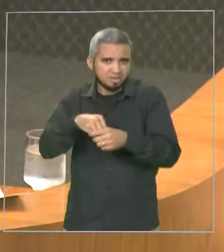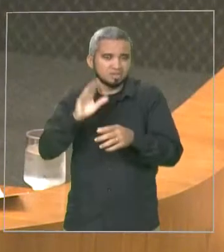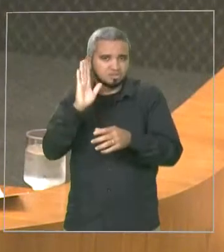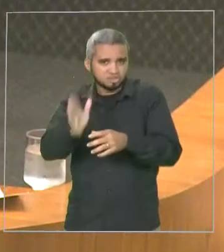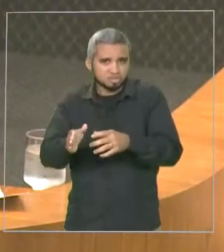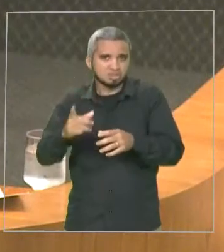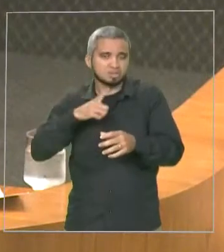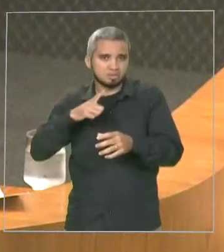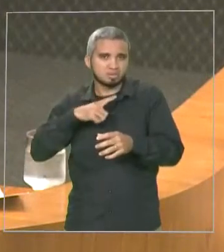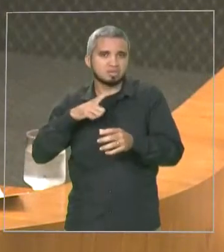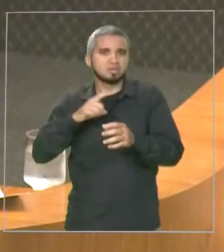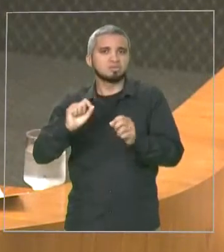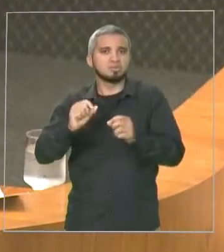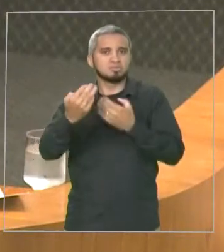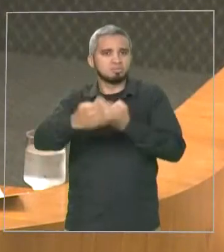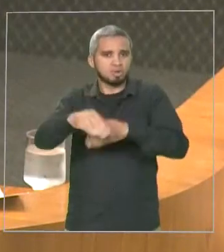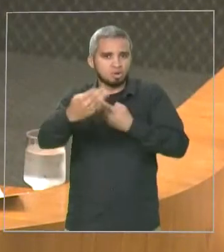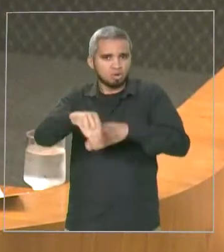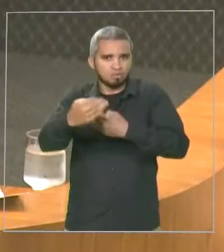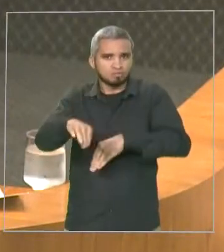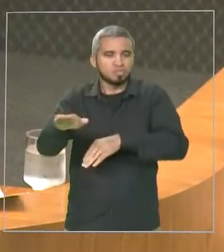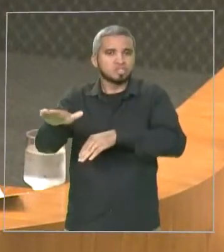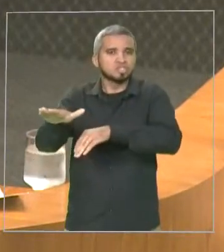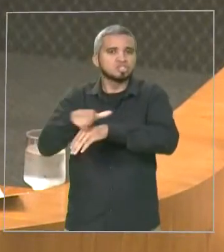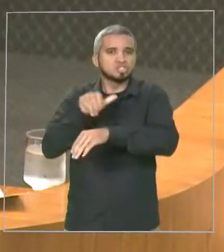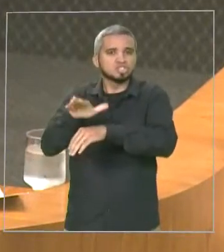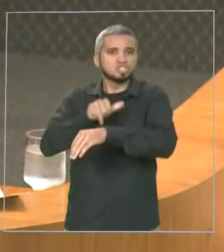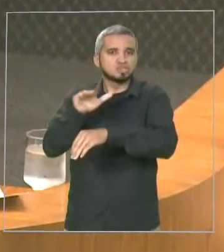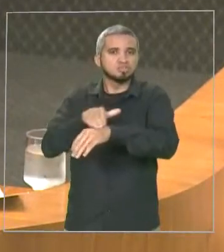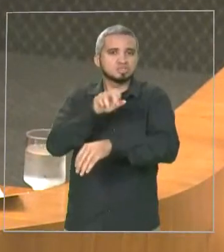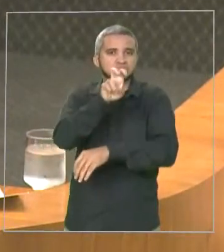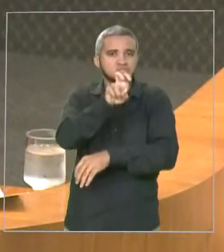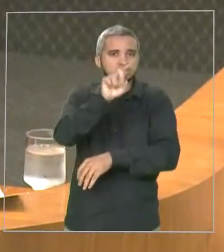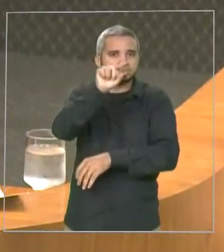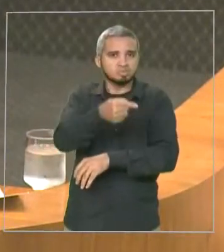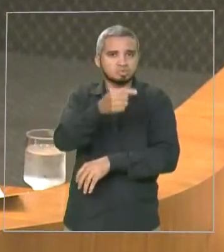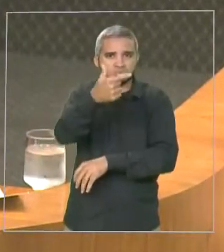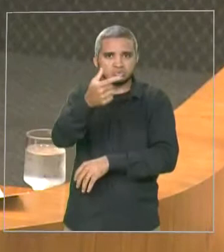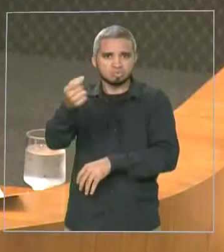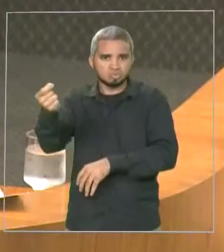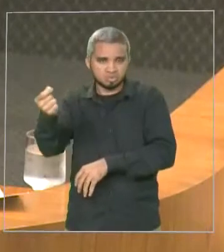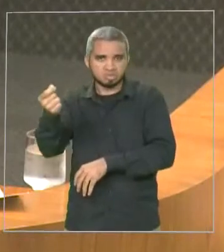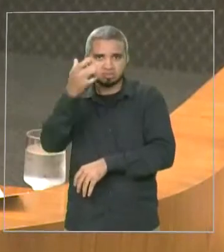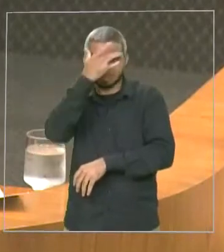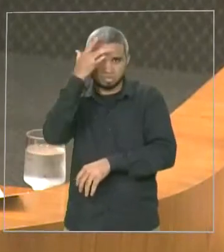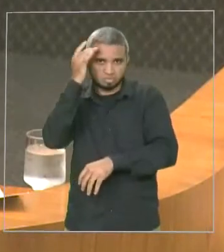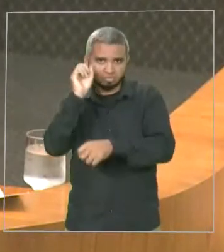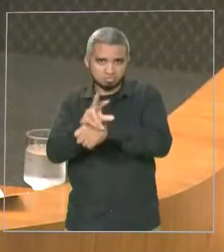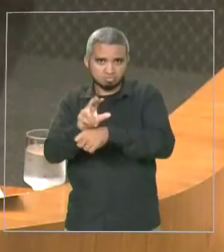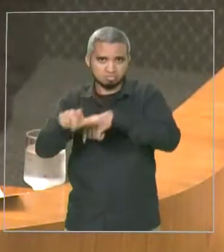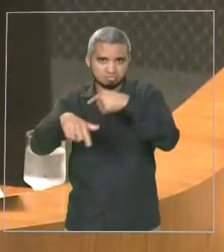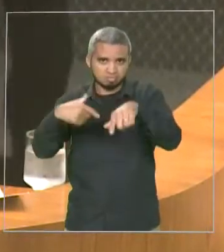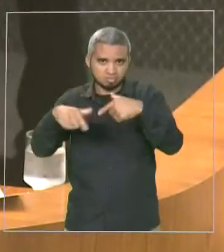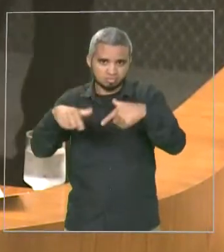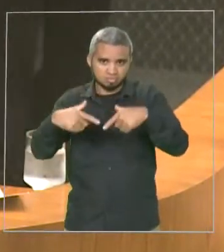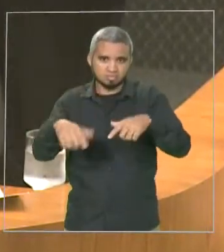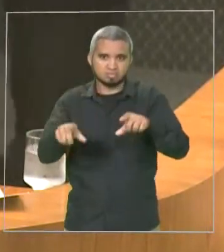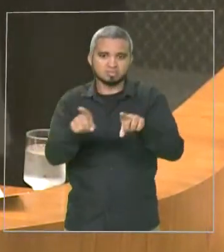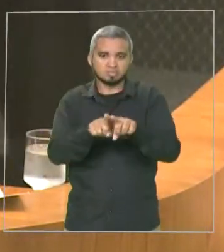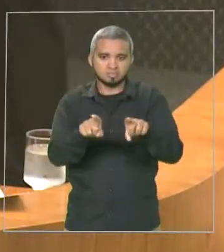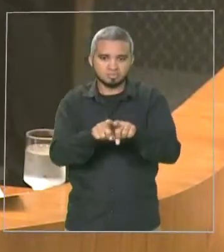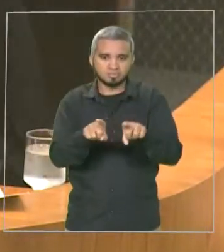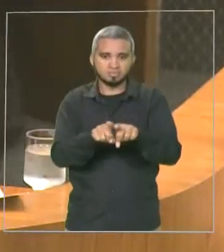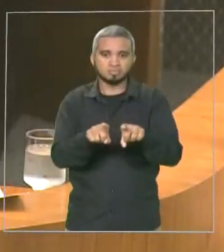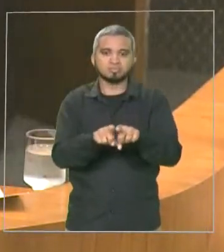foram convocados 5.200 candidatos aprovados. Contrato de seleção pública também foi estendido aos